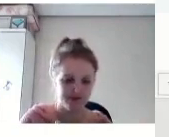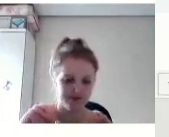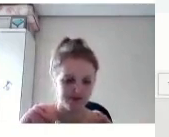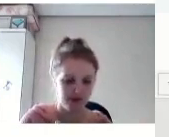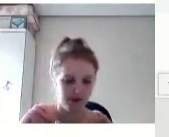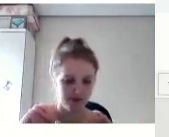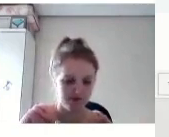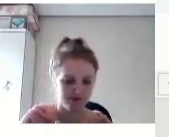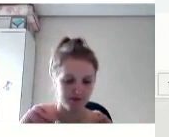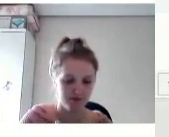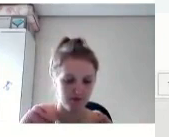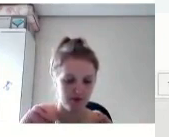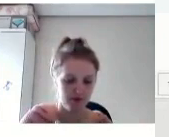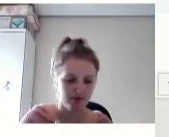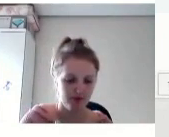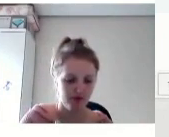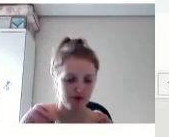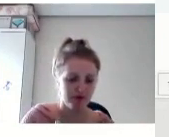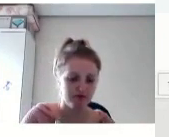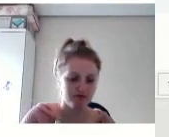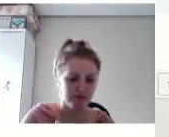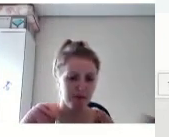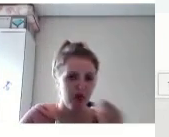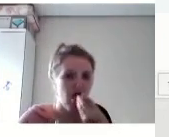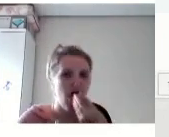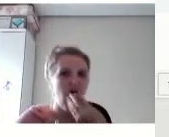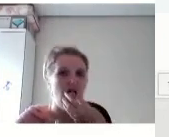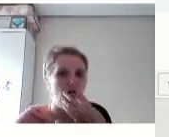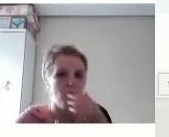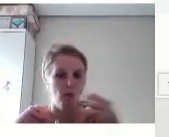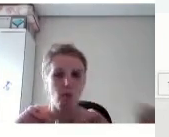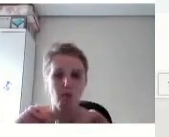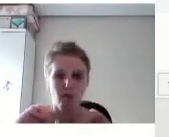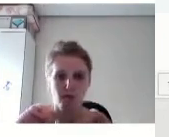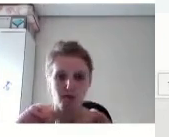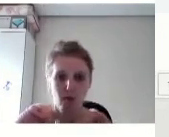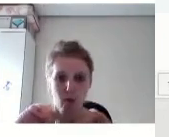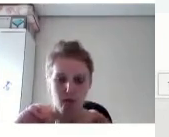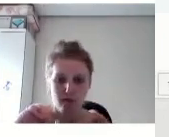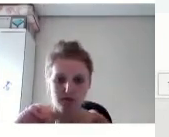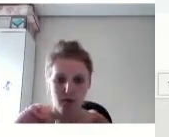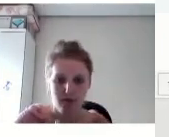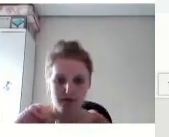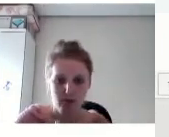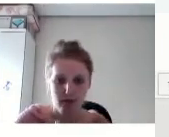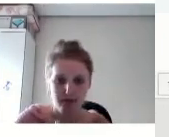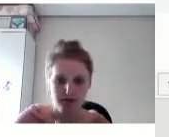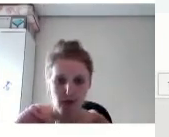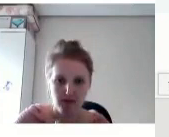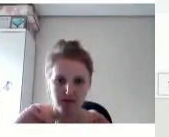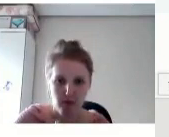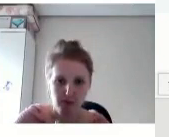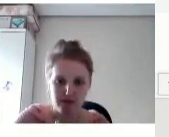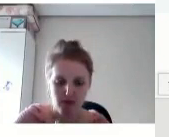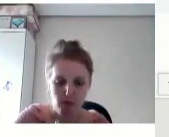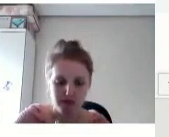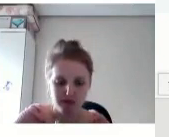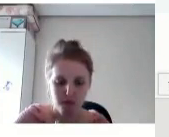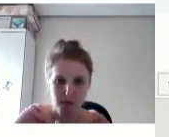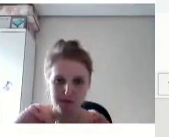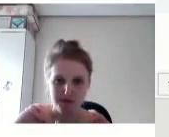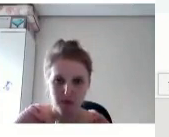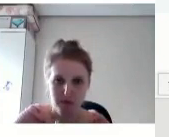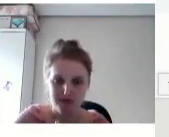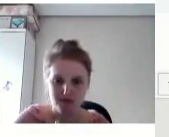construir a densidade hamiltoniana. A densidade hamiltoniana é um produto do π vezes φ ponto, né? Menos